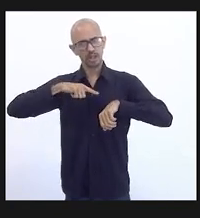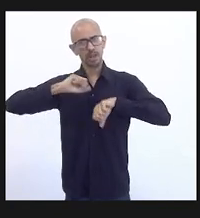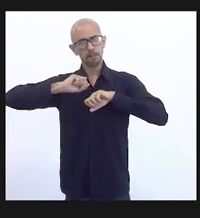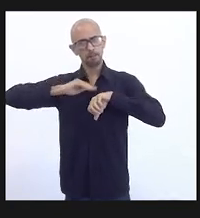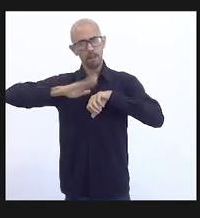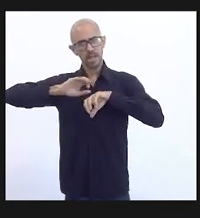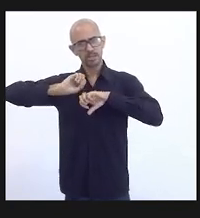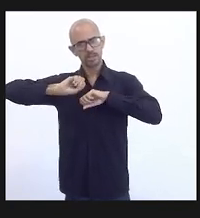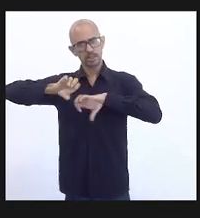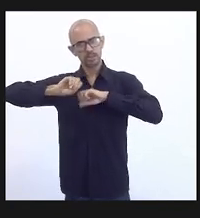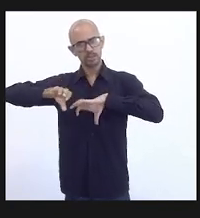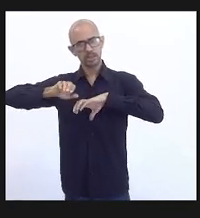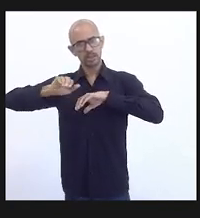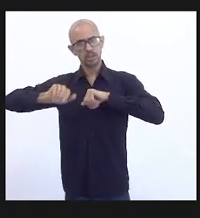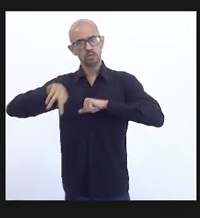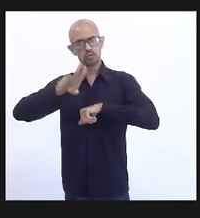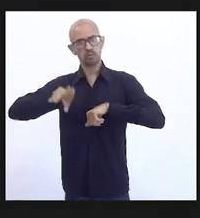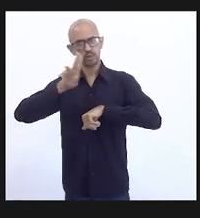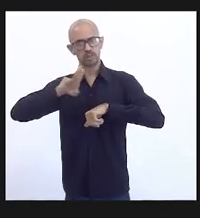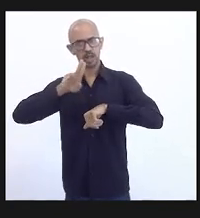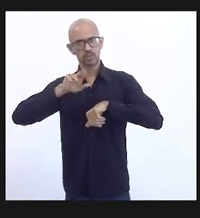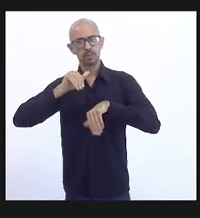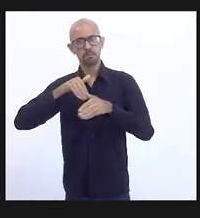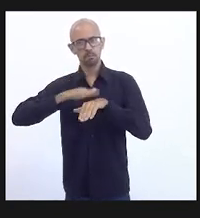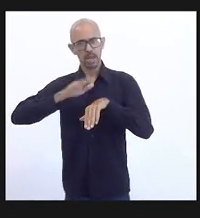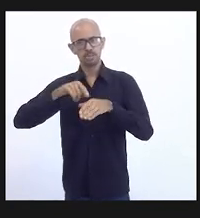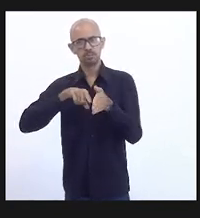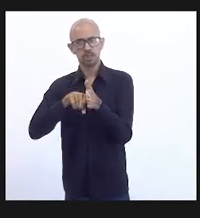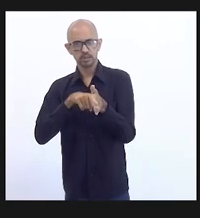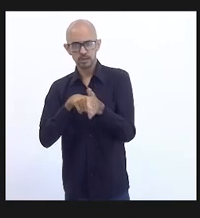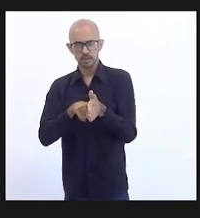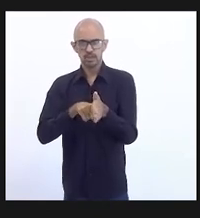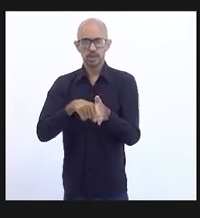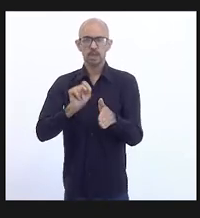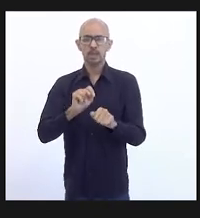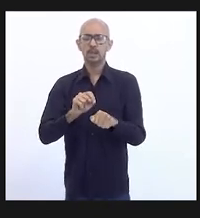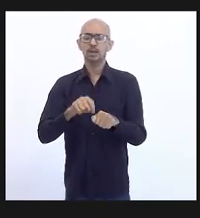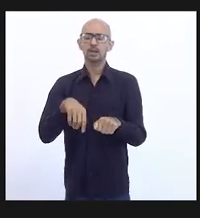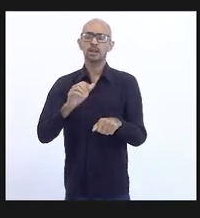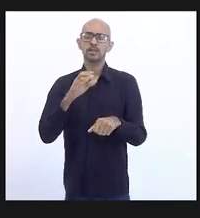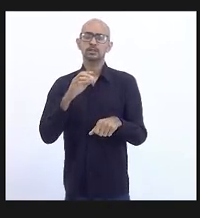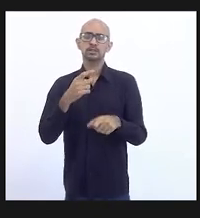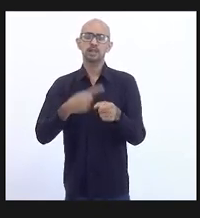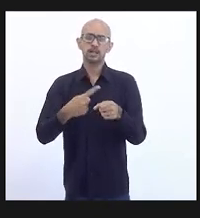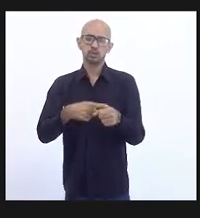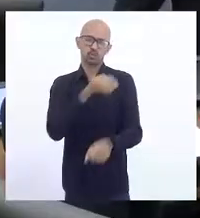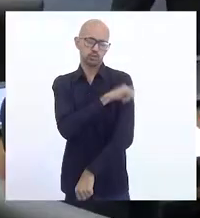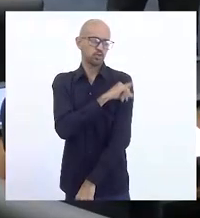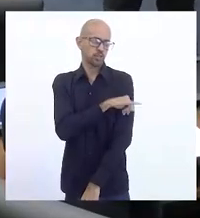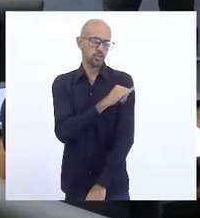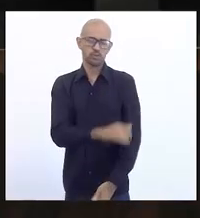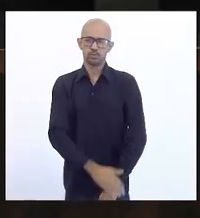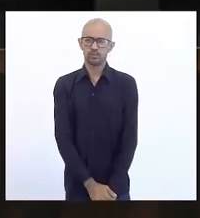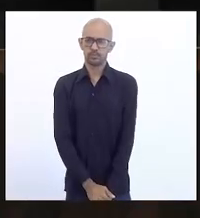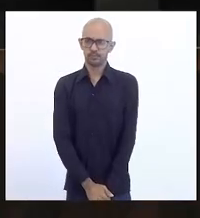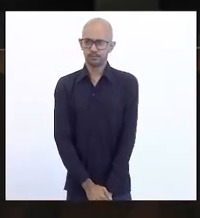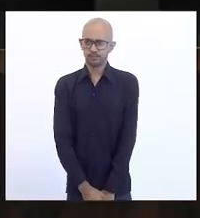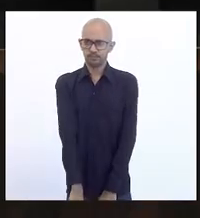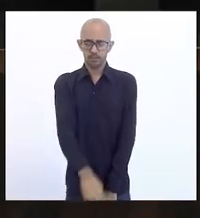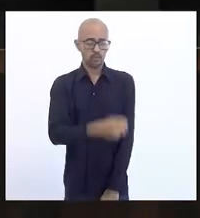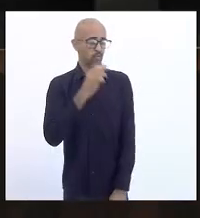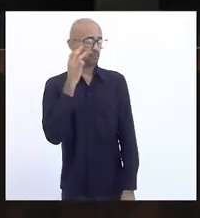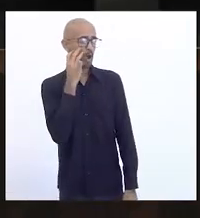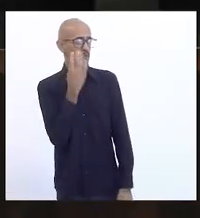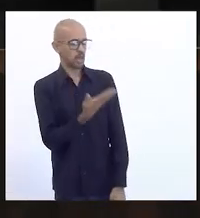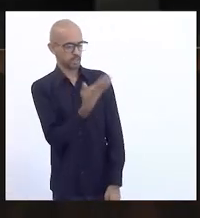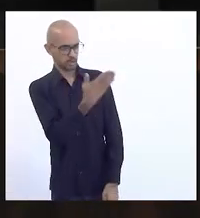superior, mais pesquisa e mais extensão na Zona Oeste do estado do Rio de Janeiro, da cidade do estado do Rio de Janeiro. Deputado Valdec.